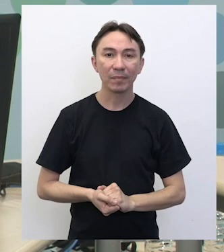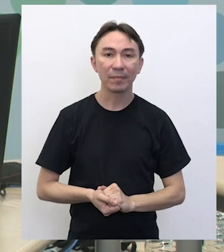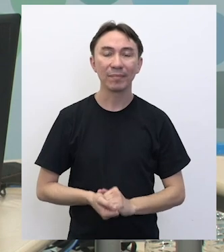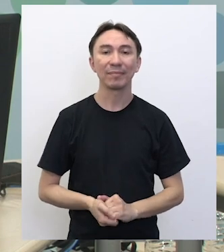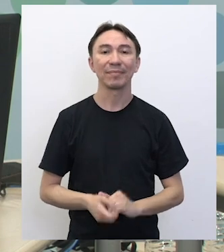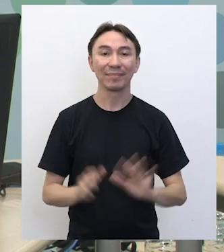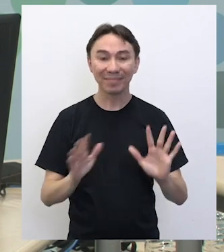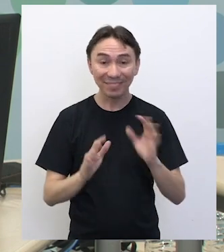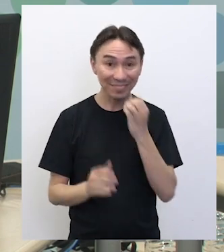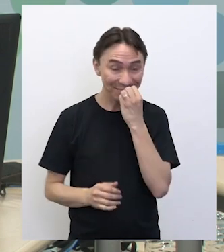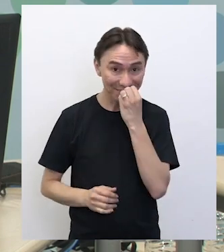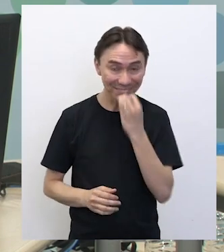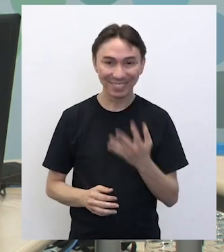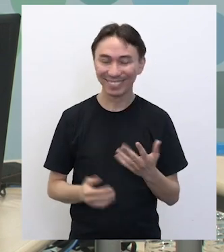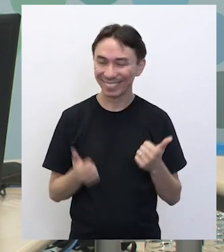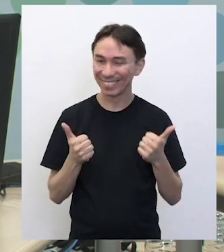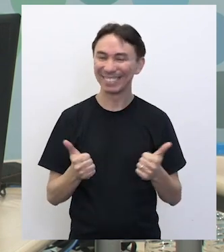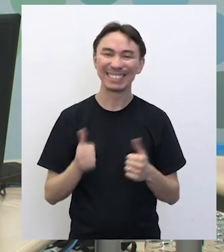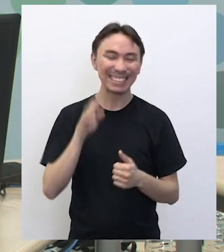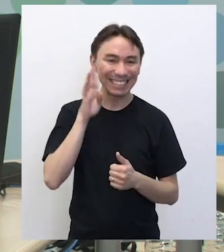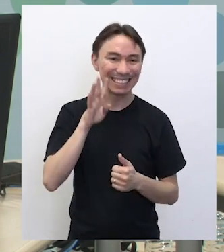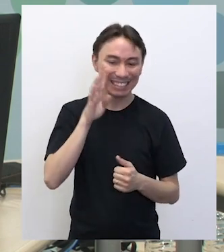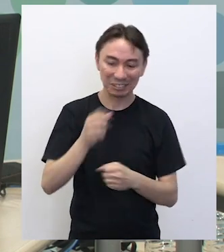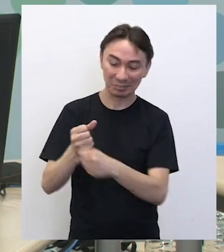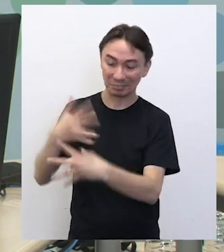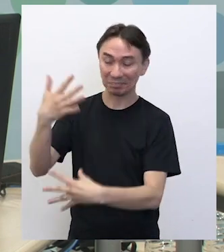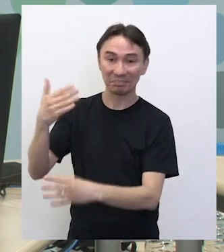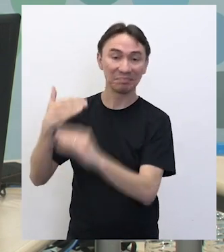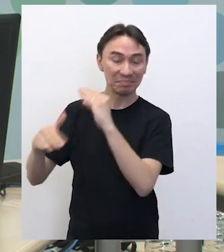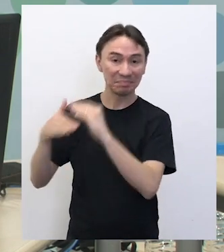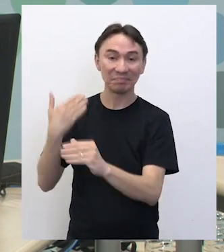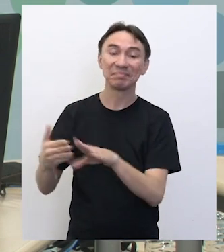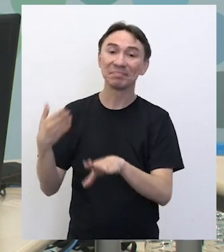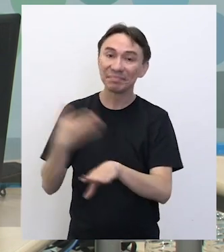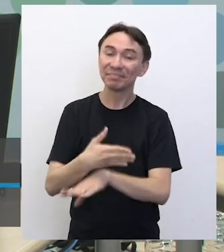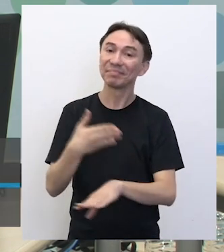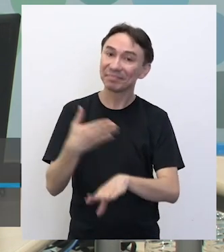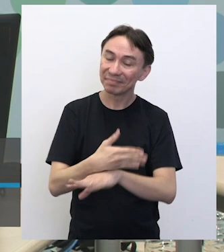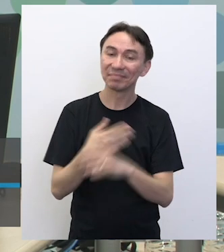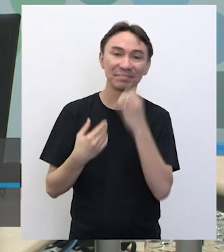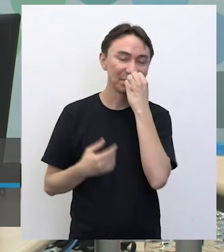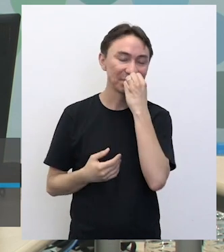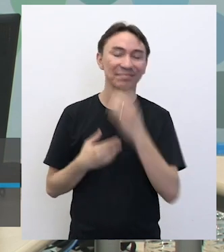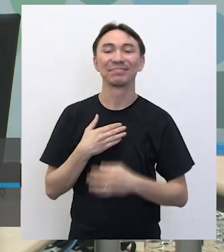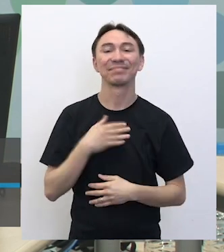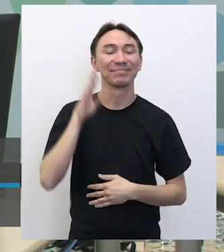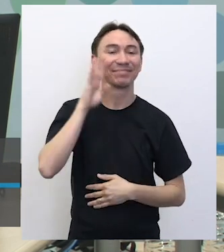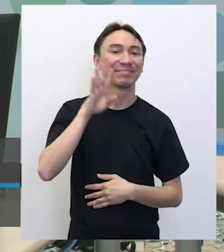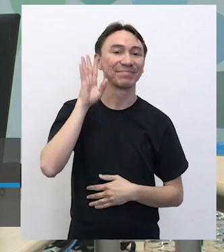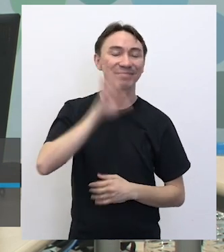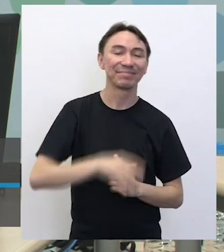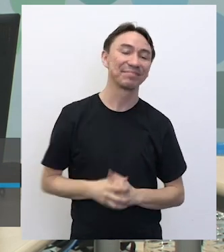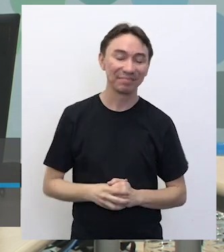Olha só, professora Fernanda, muita interação, os colegas aqui participando com muita propriedade. Olha só,